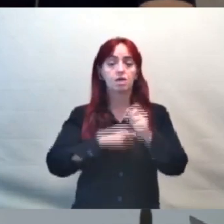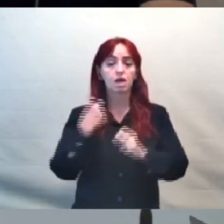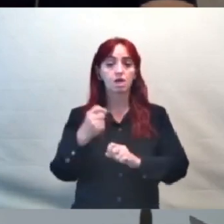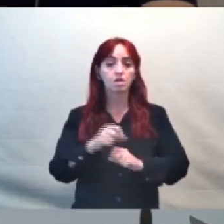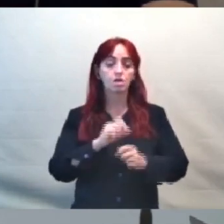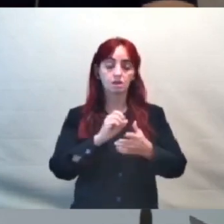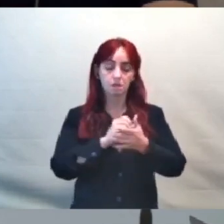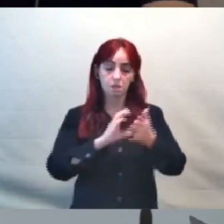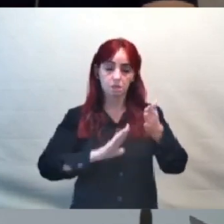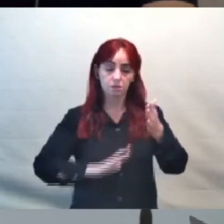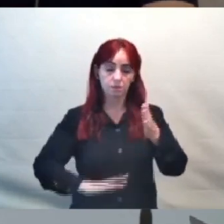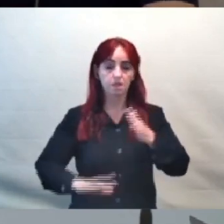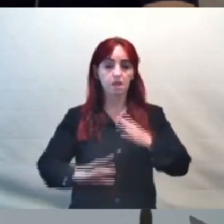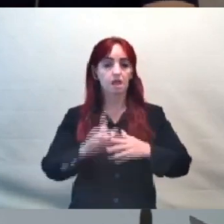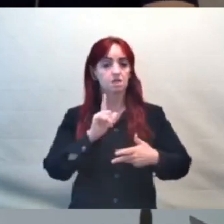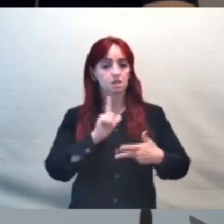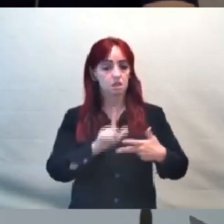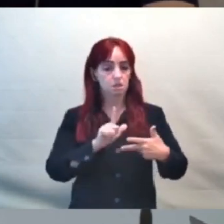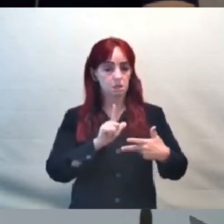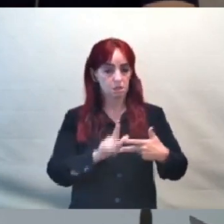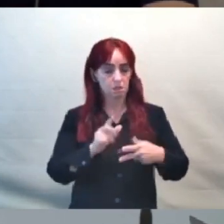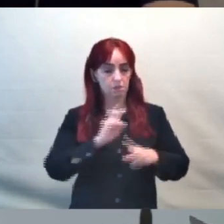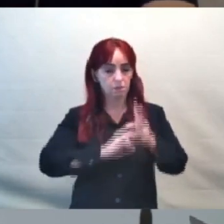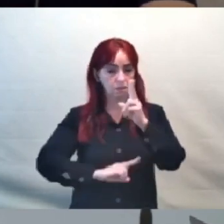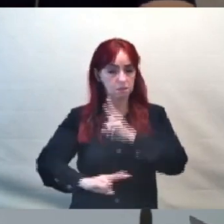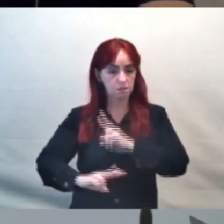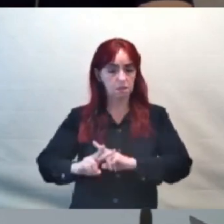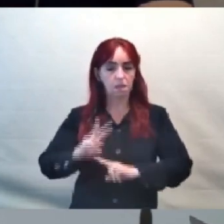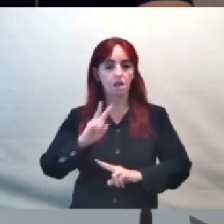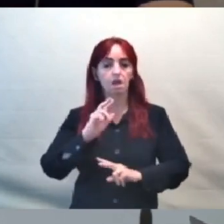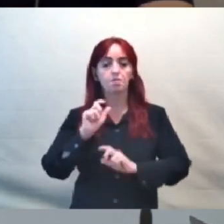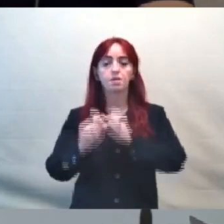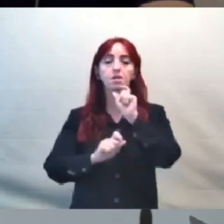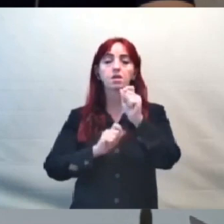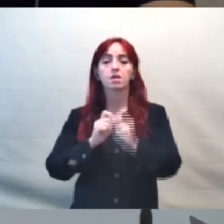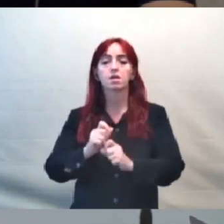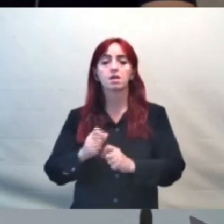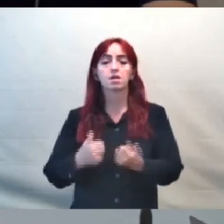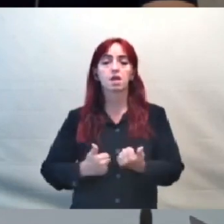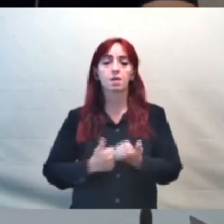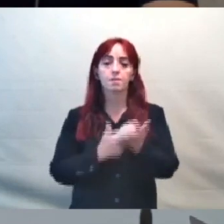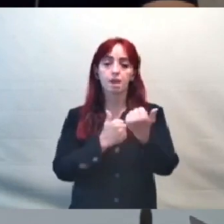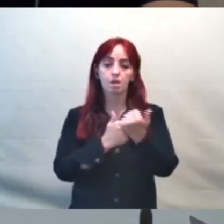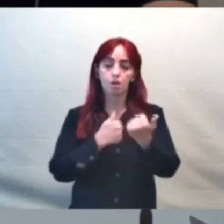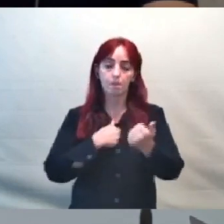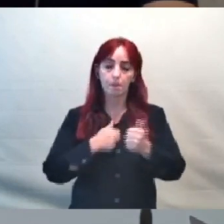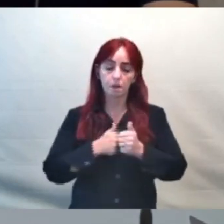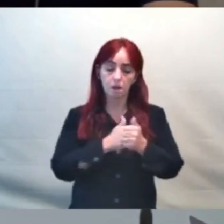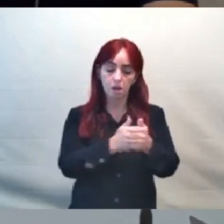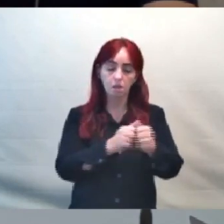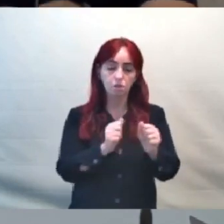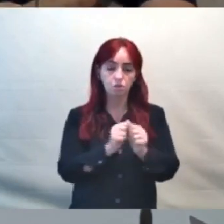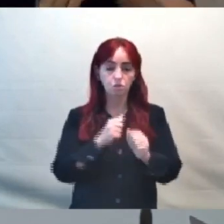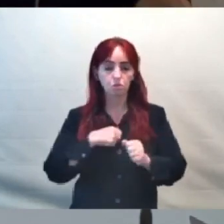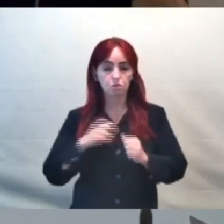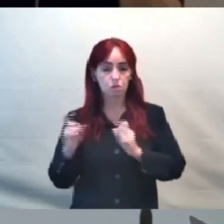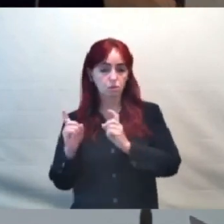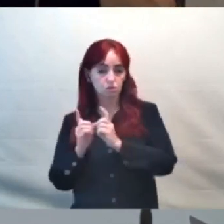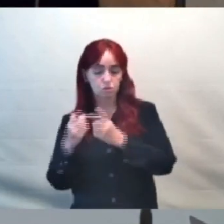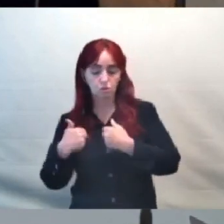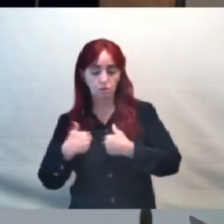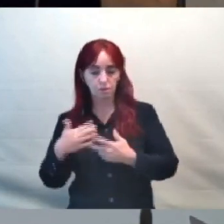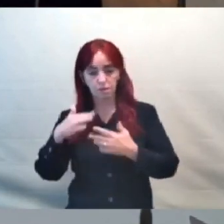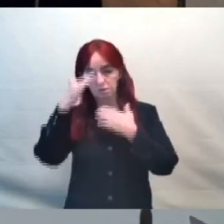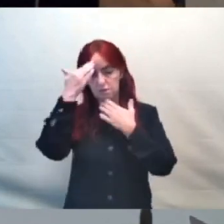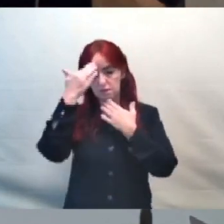foi, para quem me acompanha e para quem está ao meu lado aqui, agradeço sempre os servidores da Câmara por estar comigo nessa missão, sempre foi